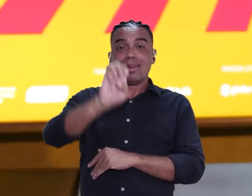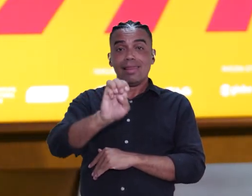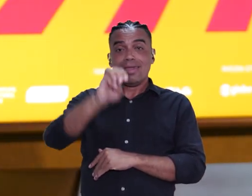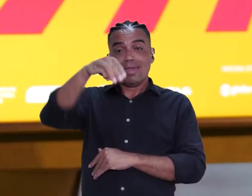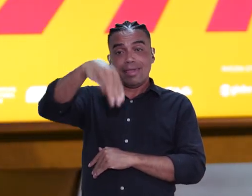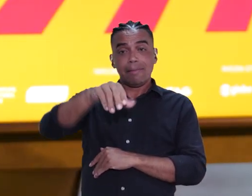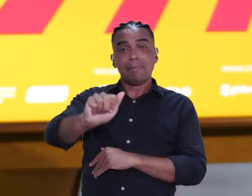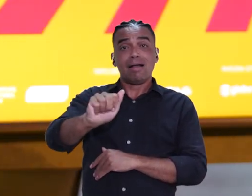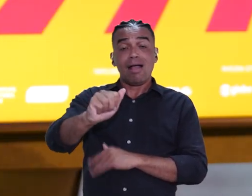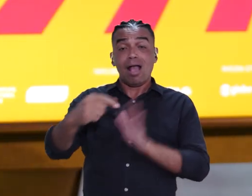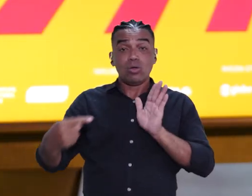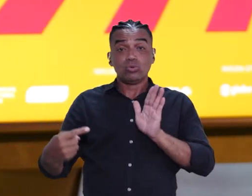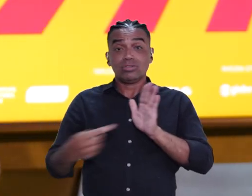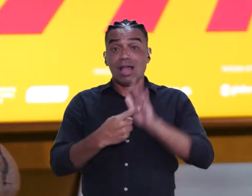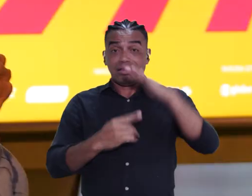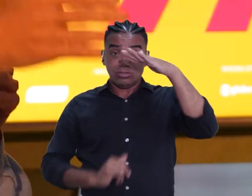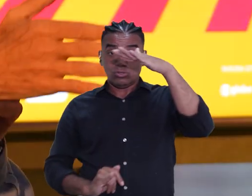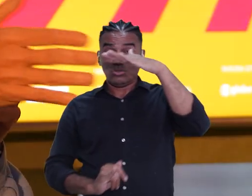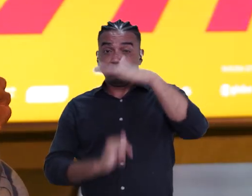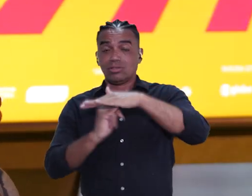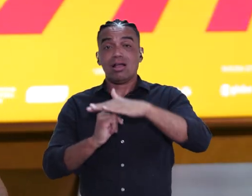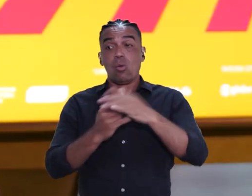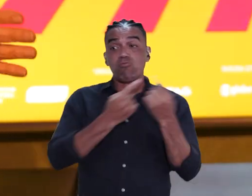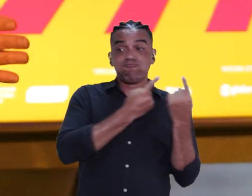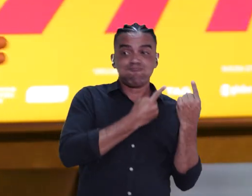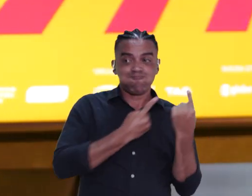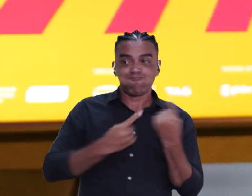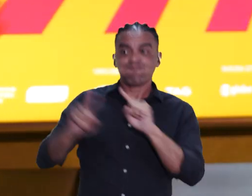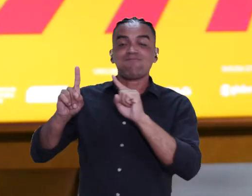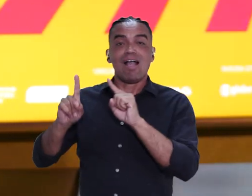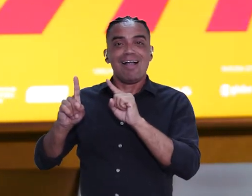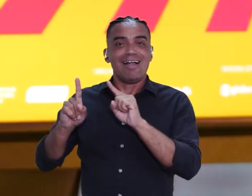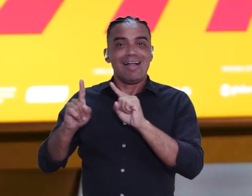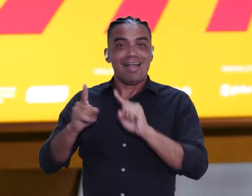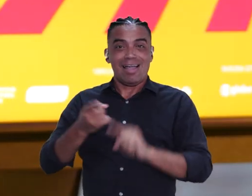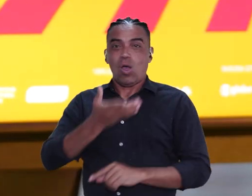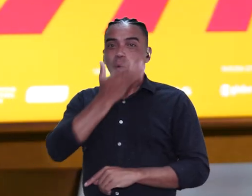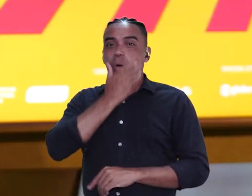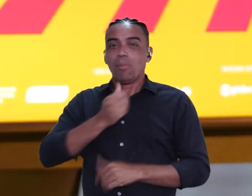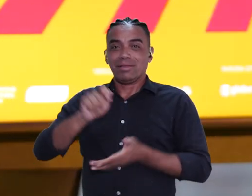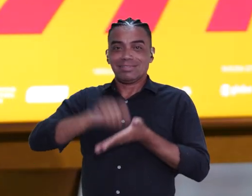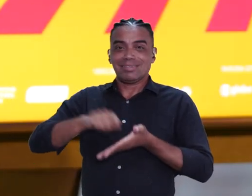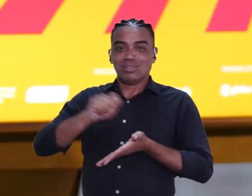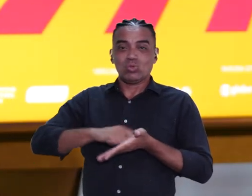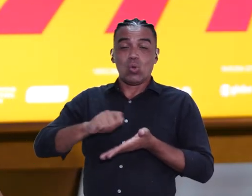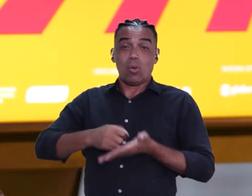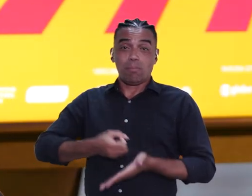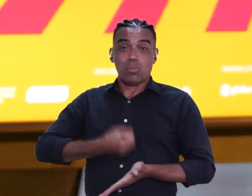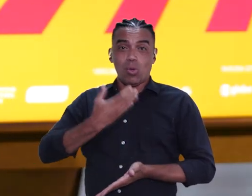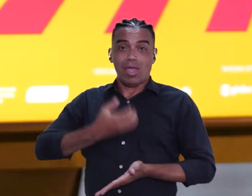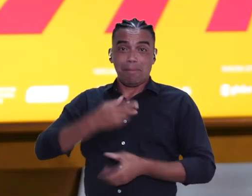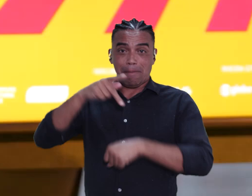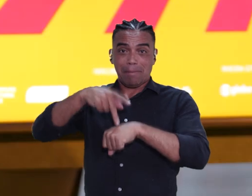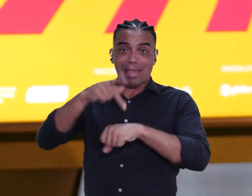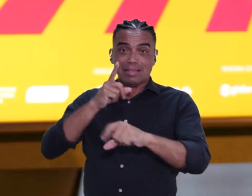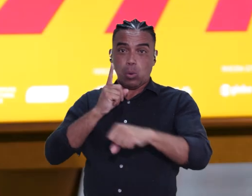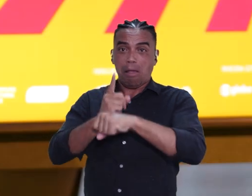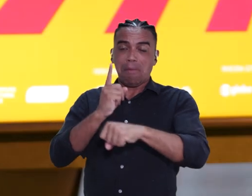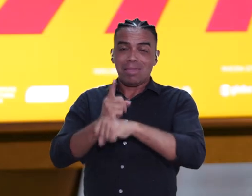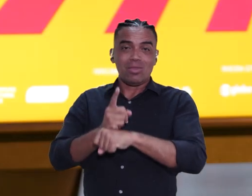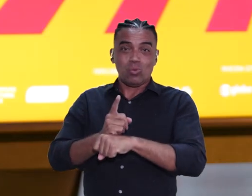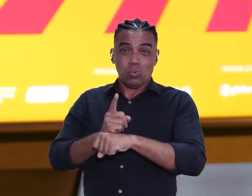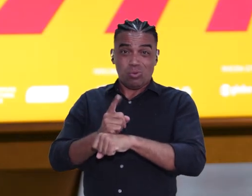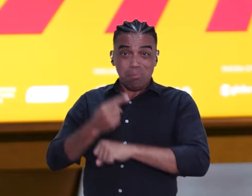aquela instituição, atacando o poeta, vamos dizer, autor daquele poema maluco.